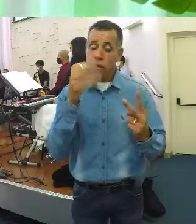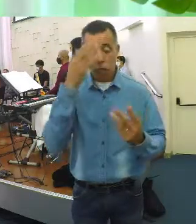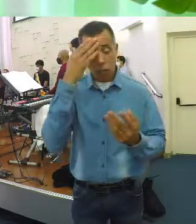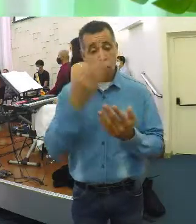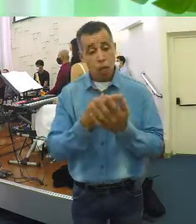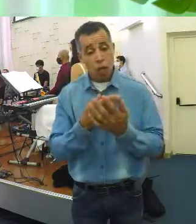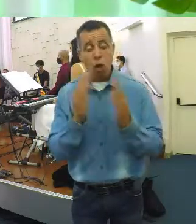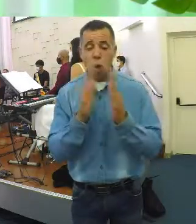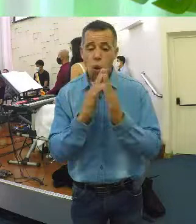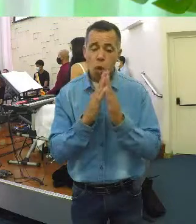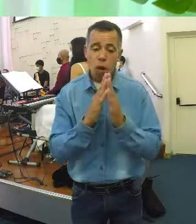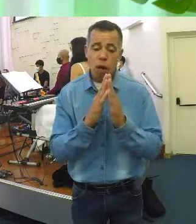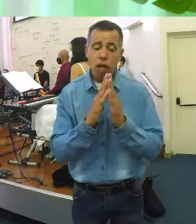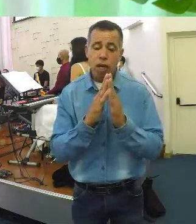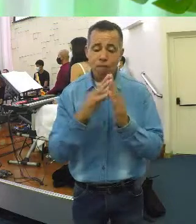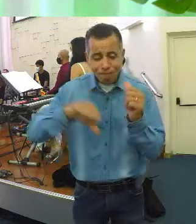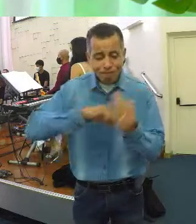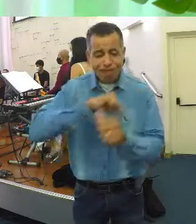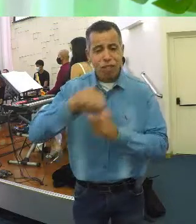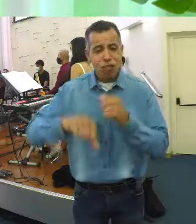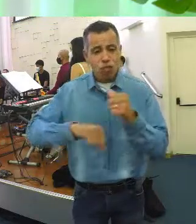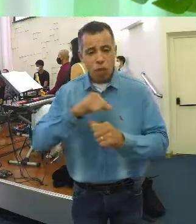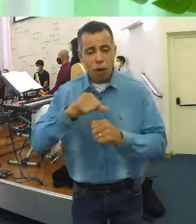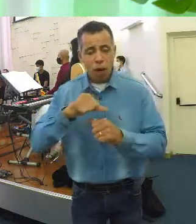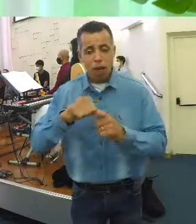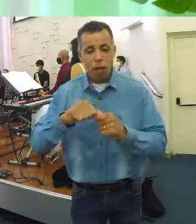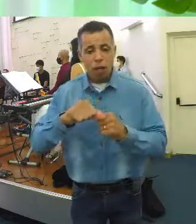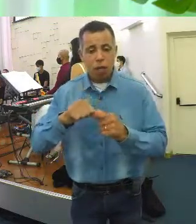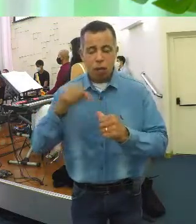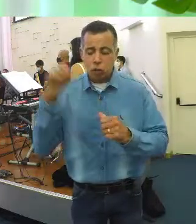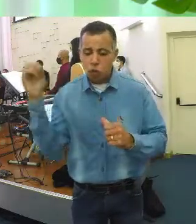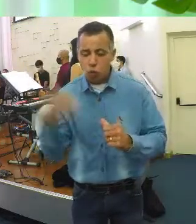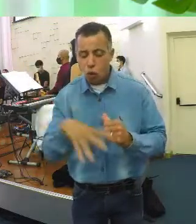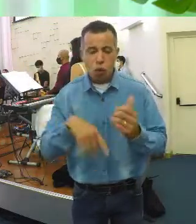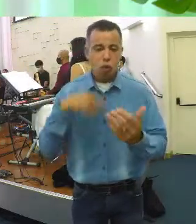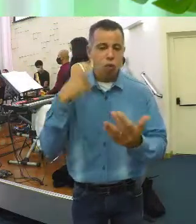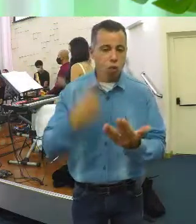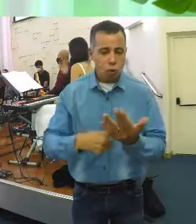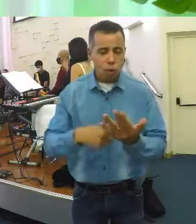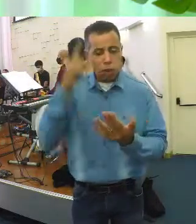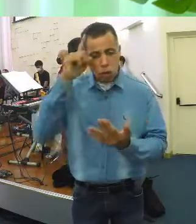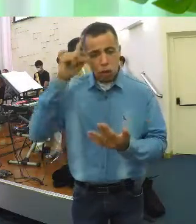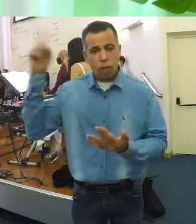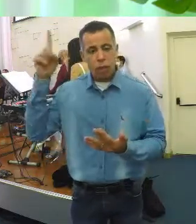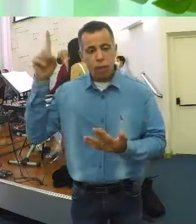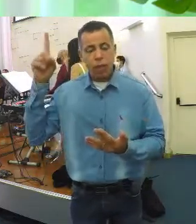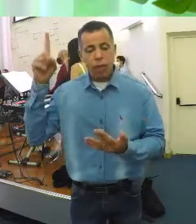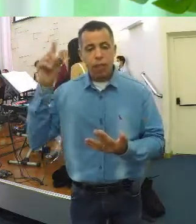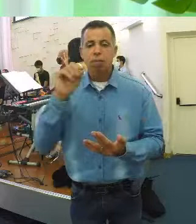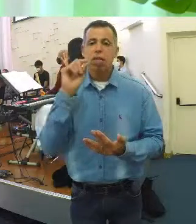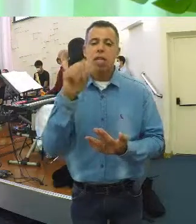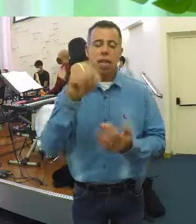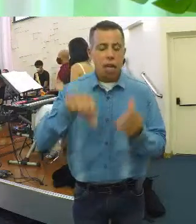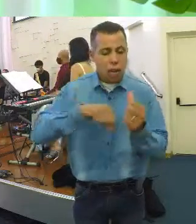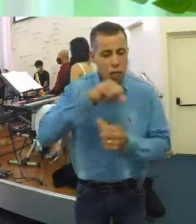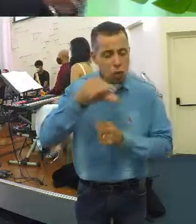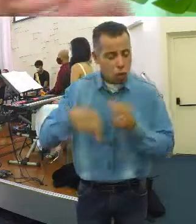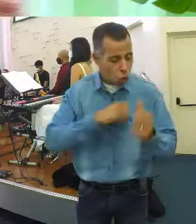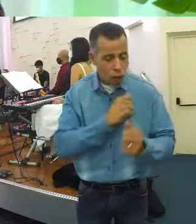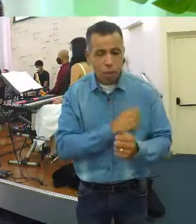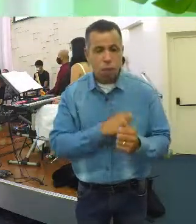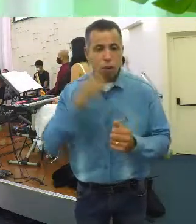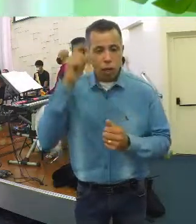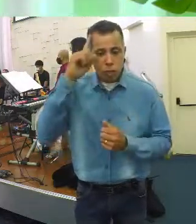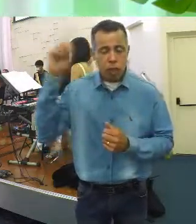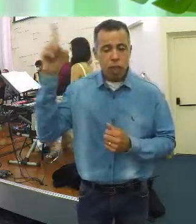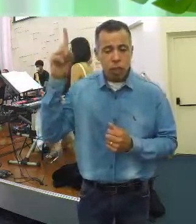avivamento espiritual. E o que é avivamento? Avivamento é um novo compromisso com Deus. Avivamento é a renovação do amor por Deus e